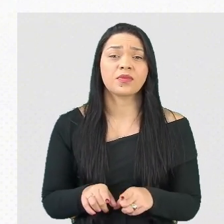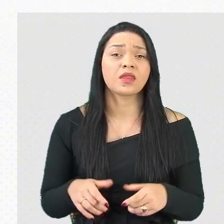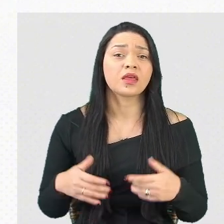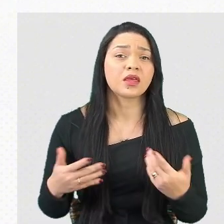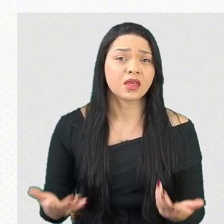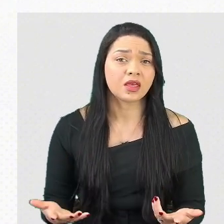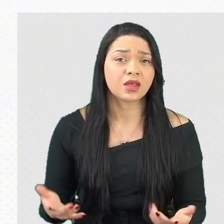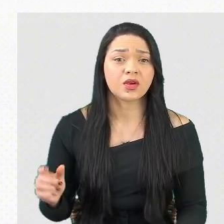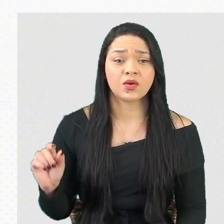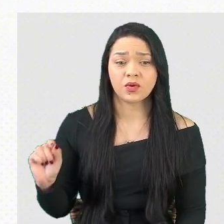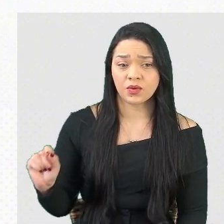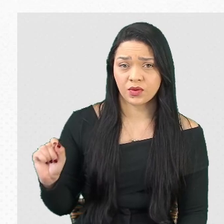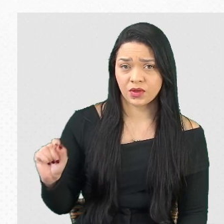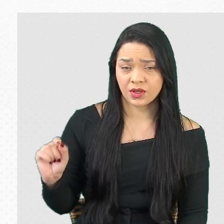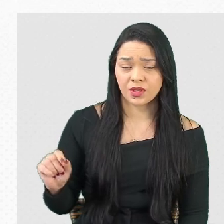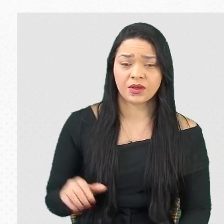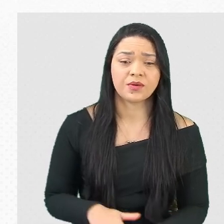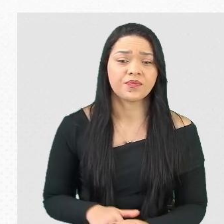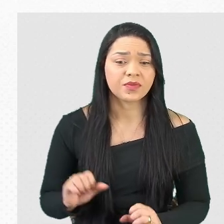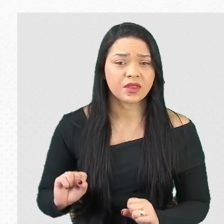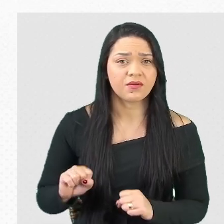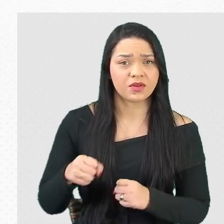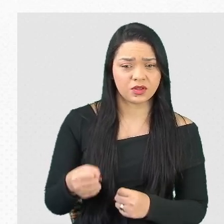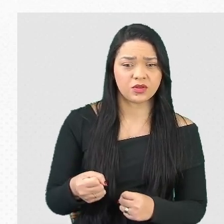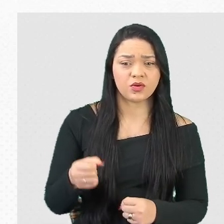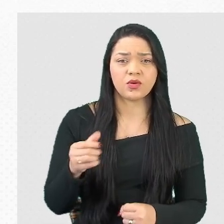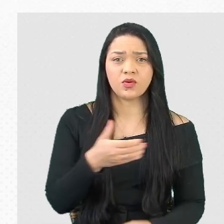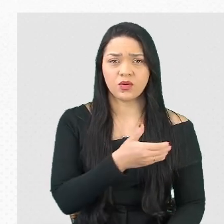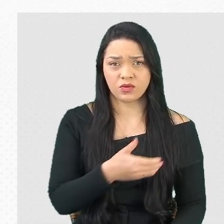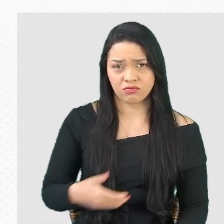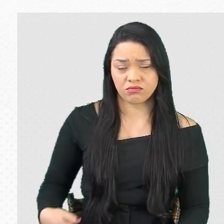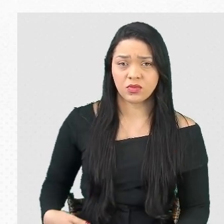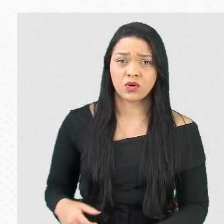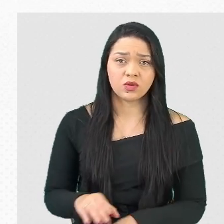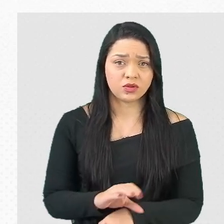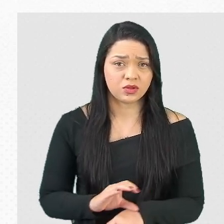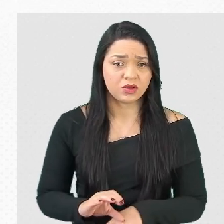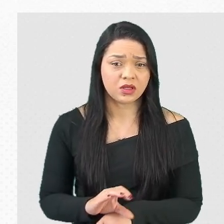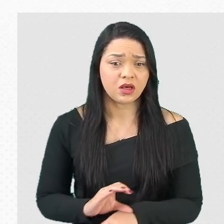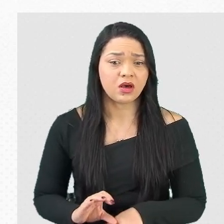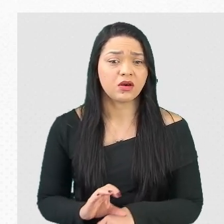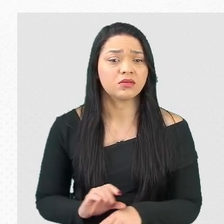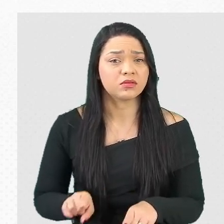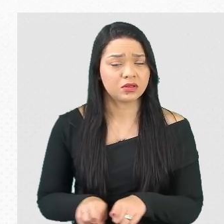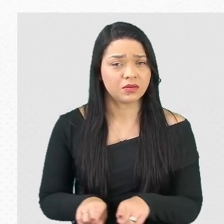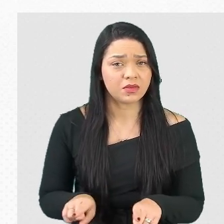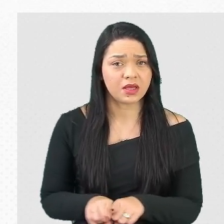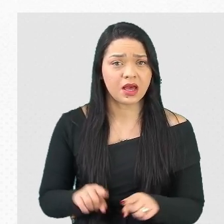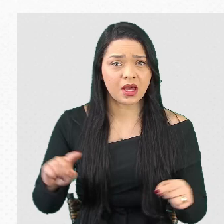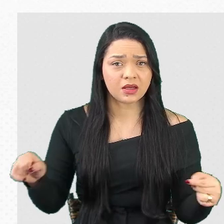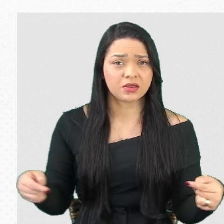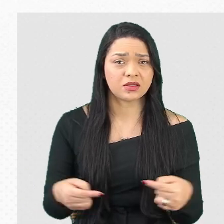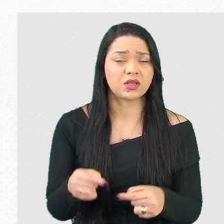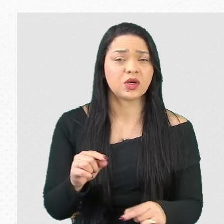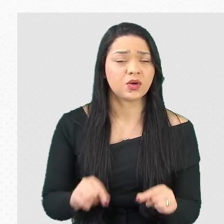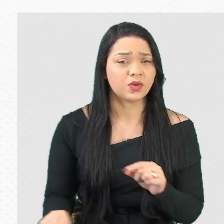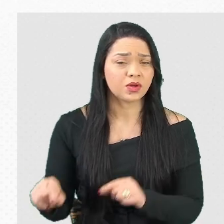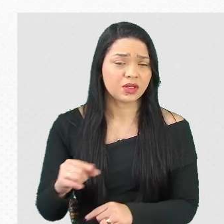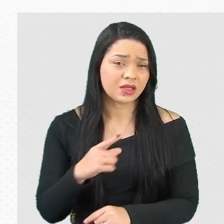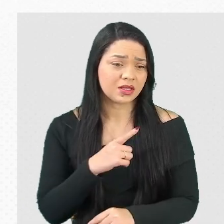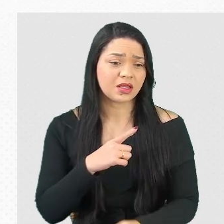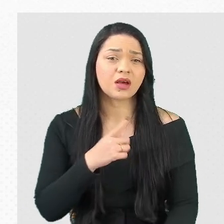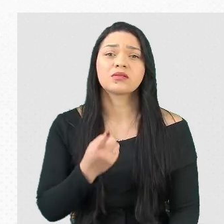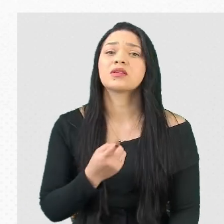iluministas defendiam um Estado constitucional, e aí isso se alinha, né, diretamente ao